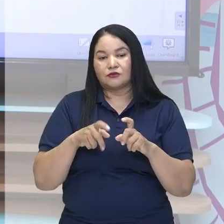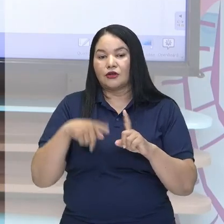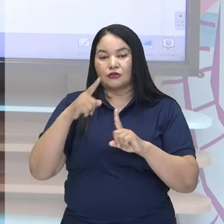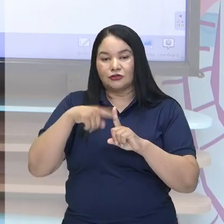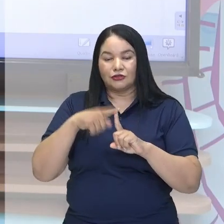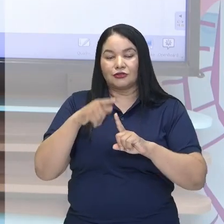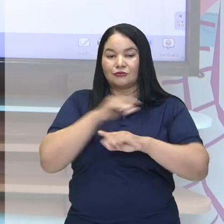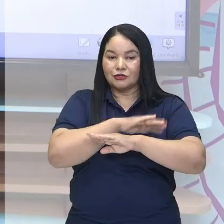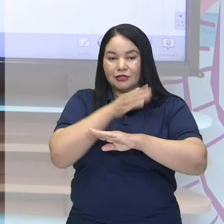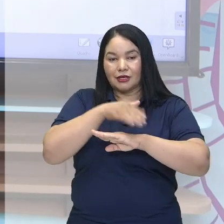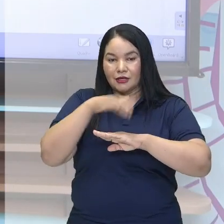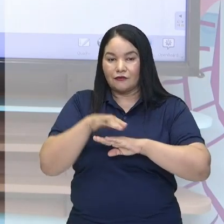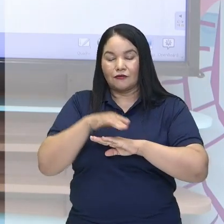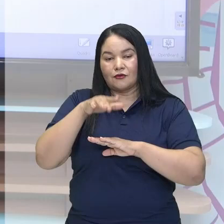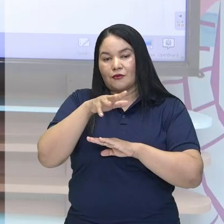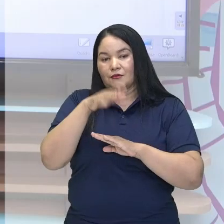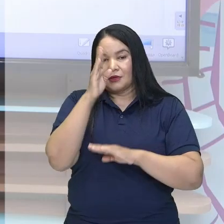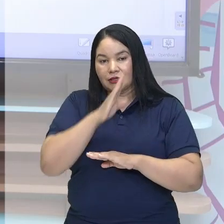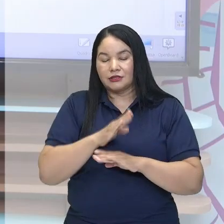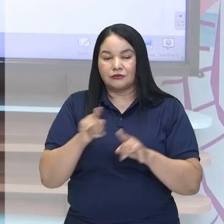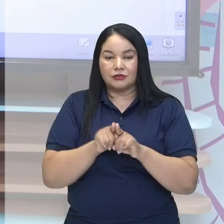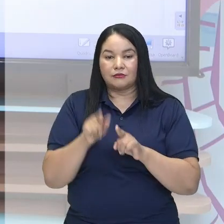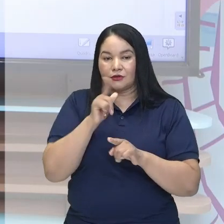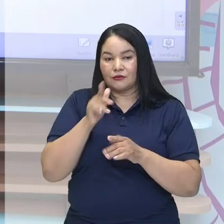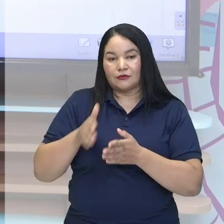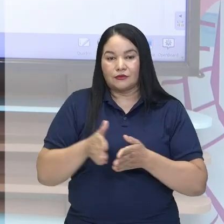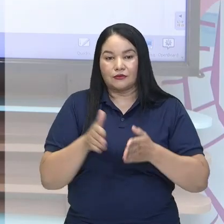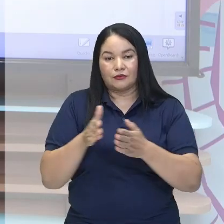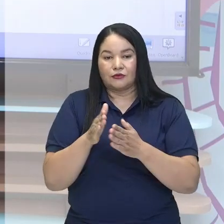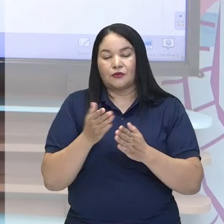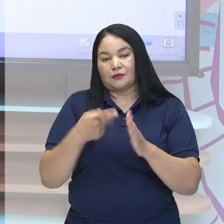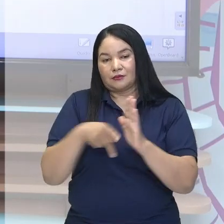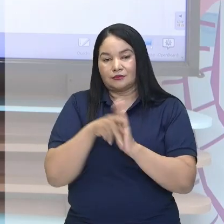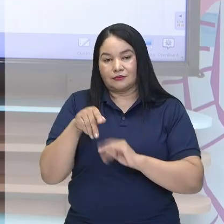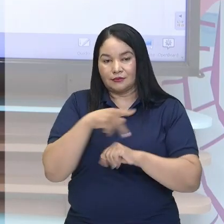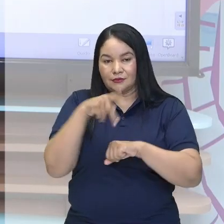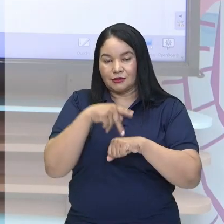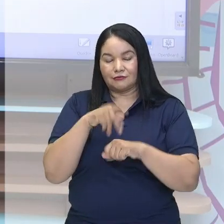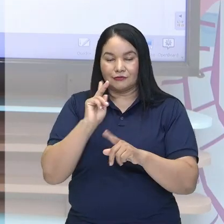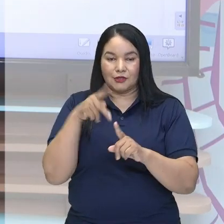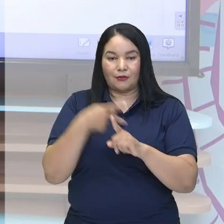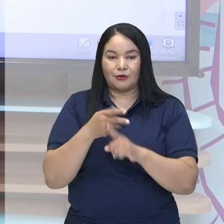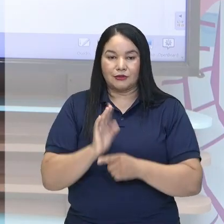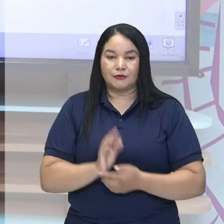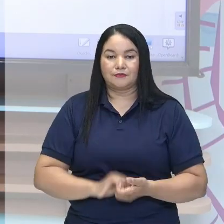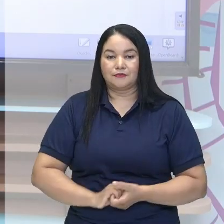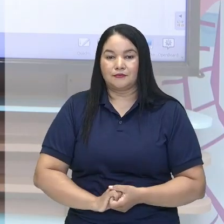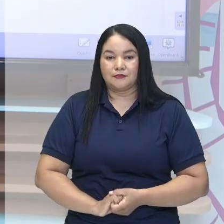Brasil e também sobre as bacias hidrográficas do nosso país. Até uma próxima!